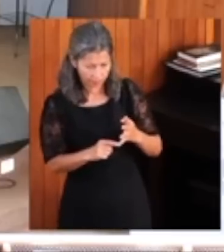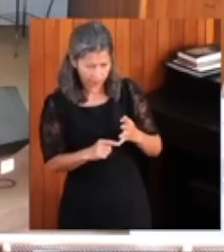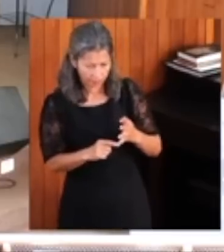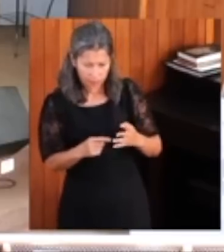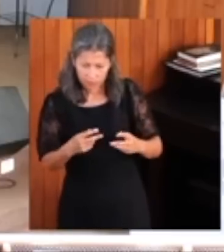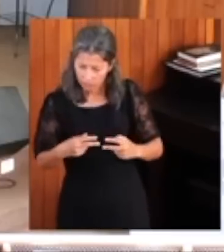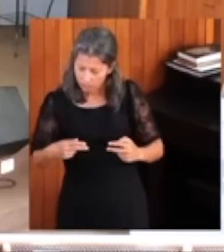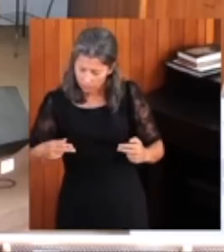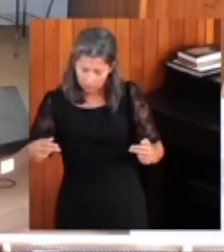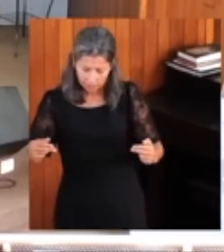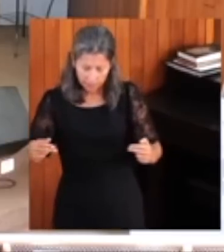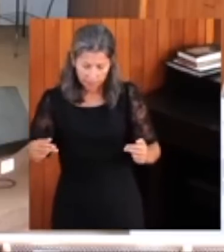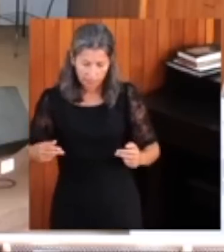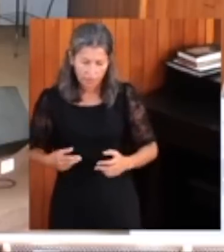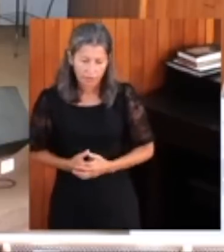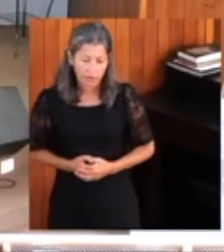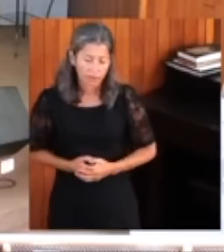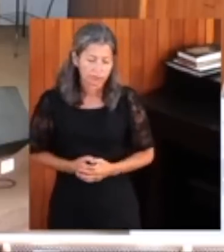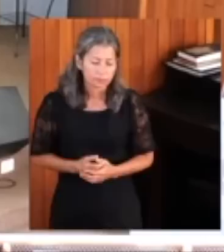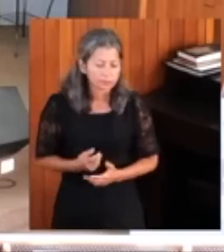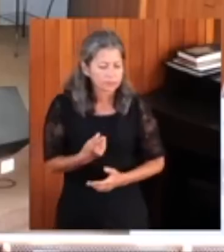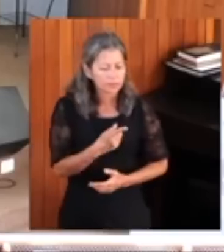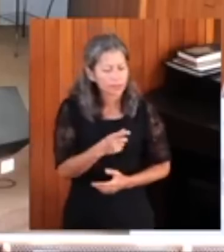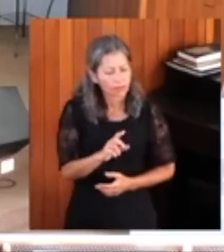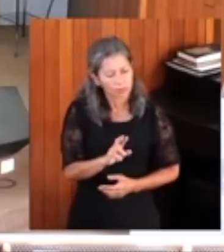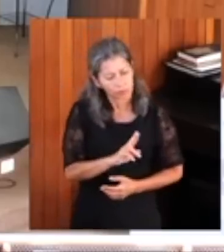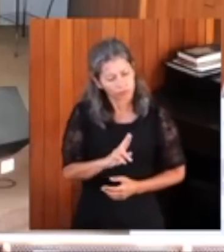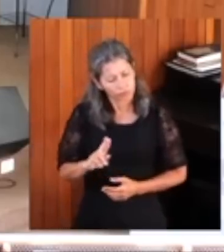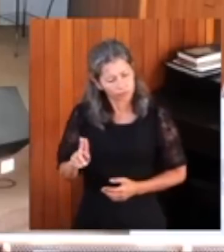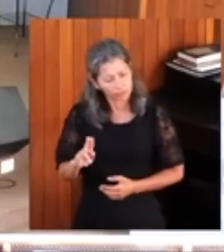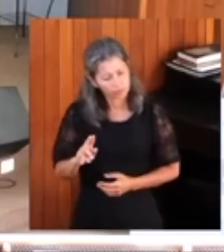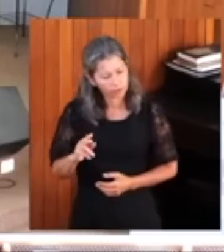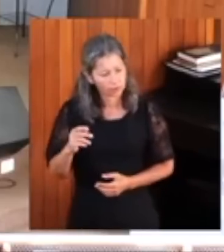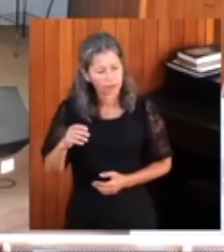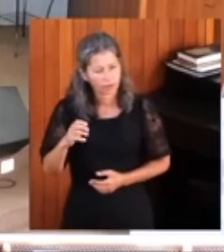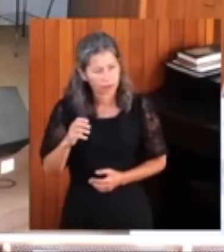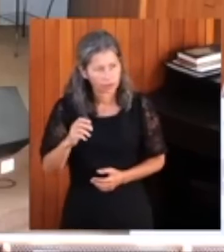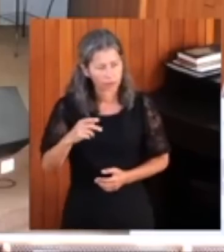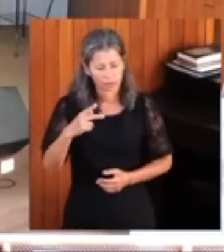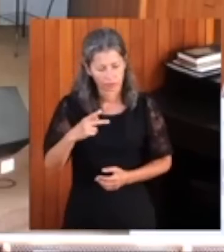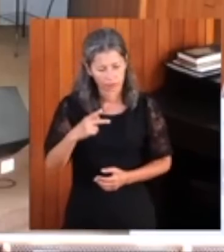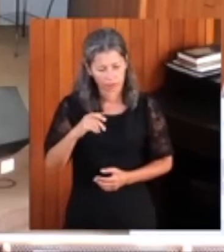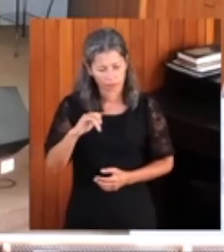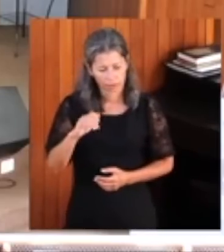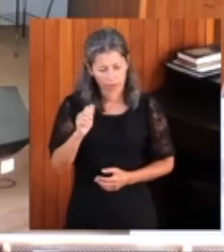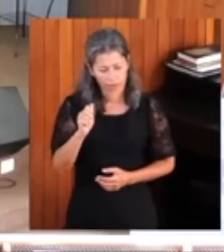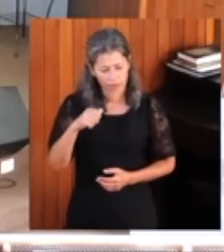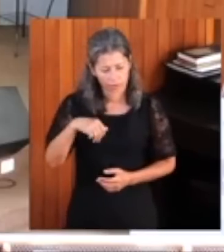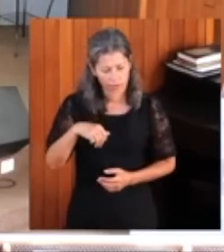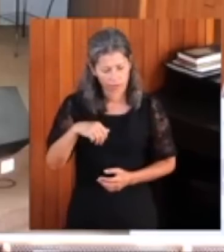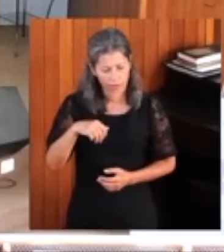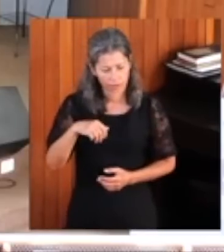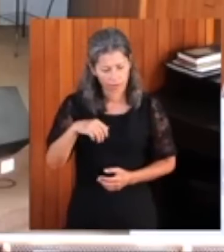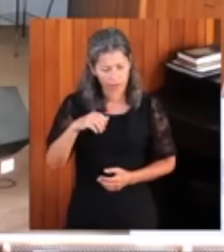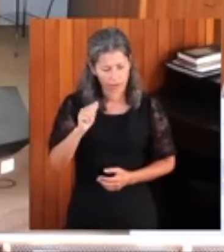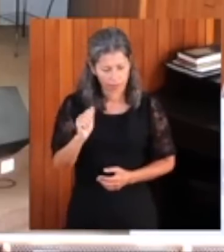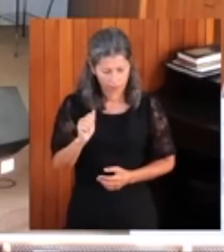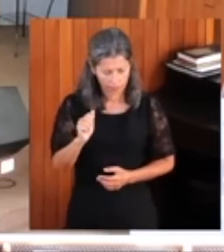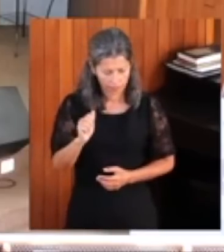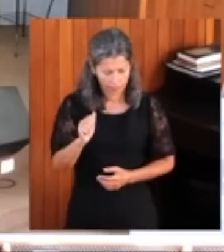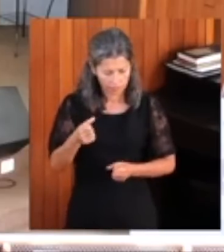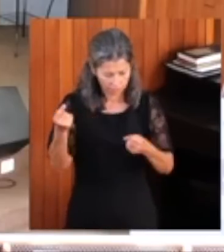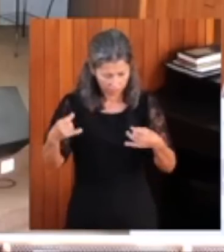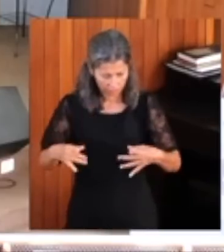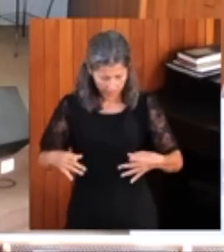de texto literário, de texto hebraico, o que está no centro é o mais importante. Depois eu vou mostrar de novo aqui para a gente recapitular na parte